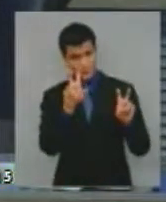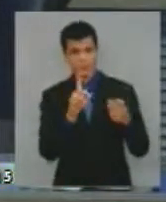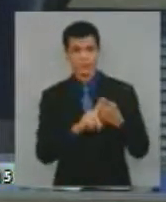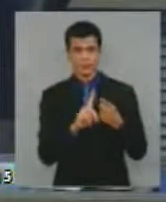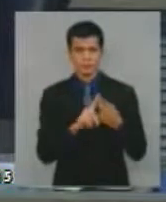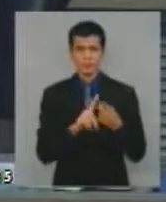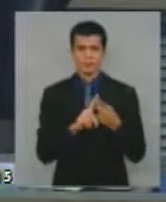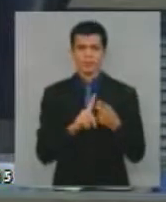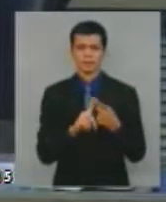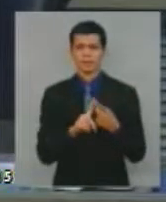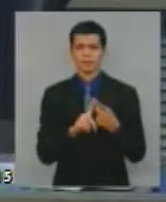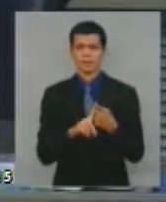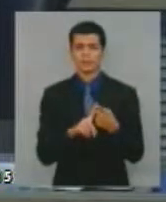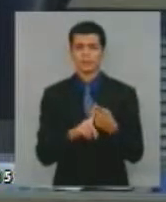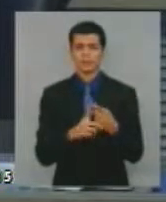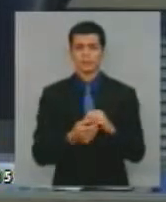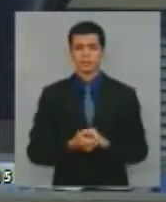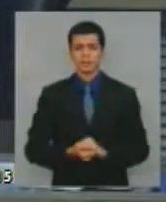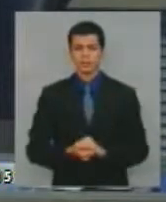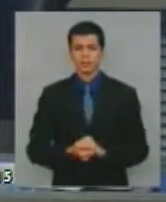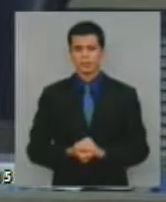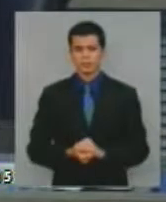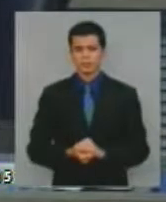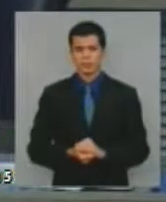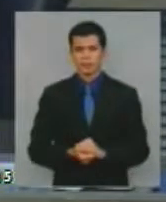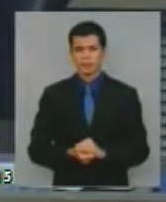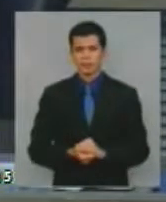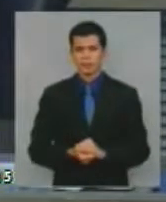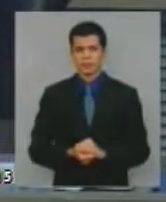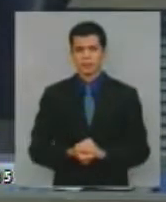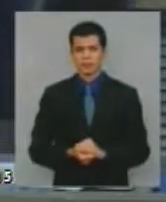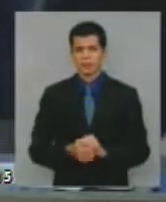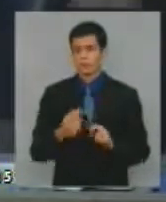Dizer que no